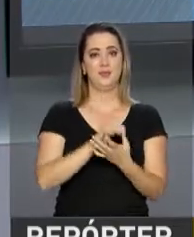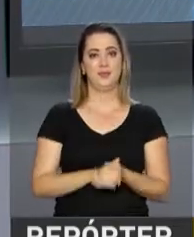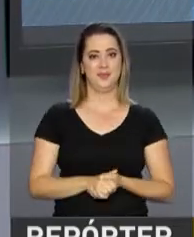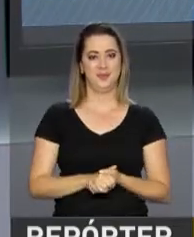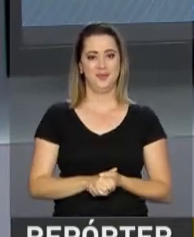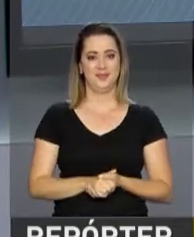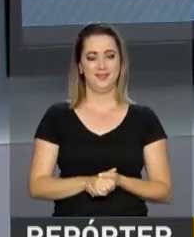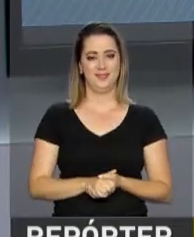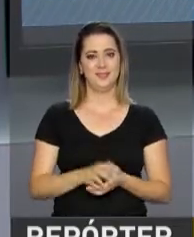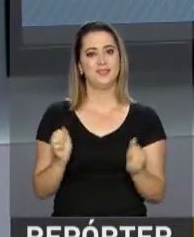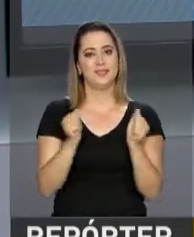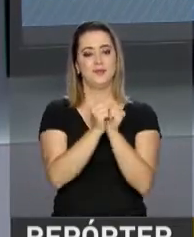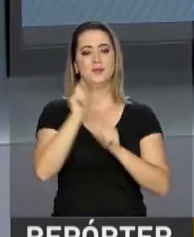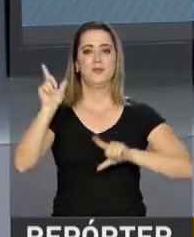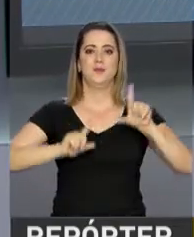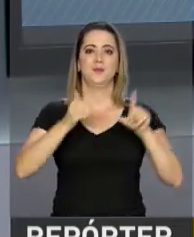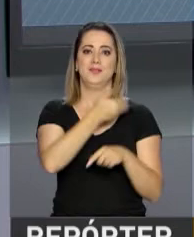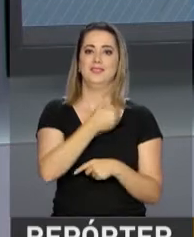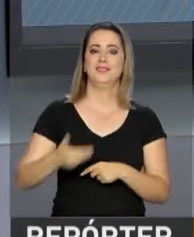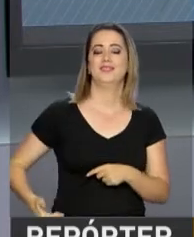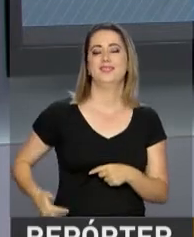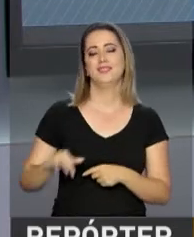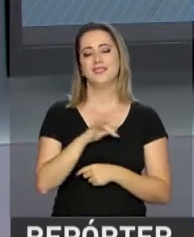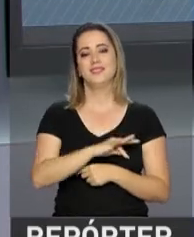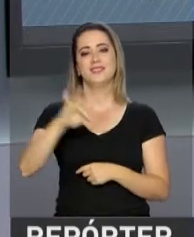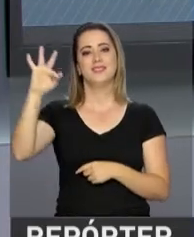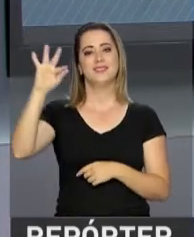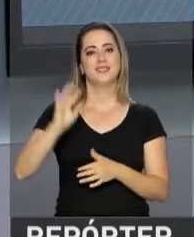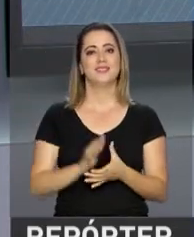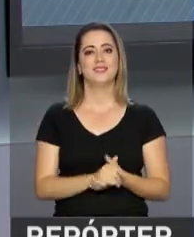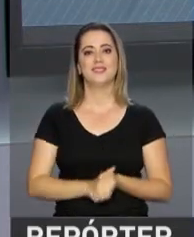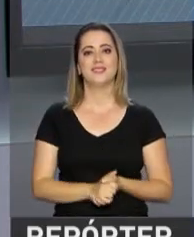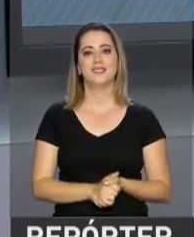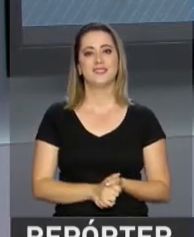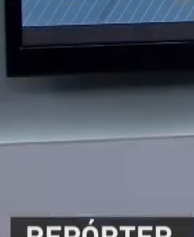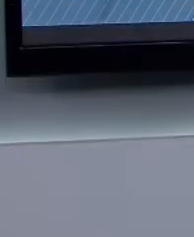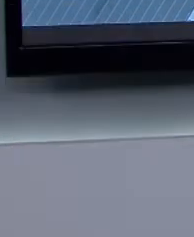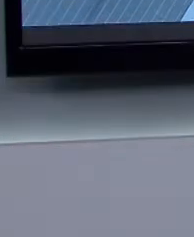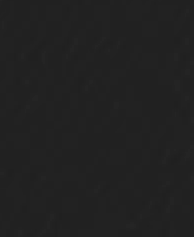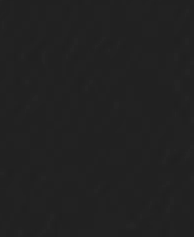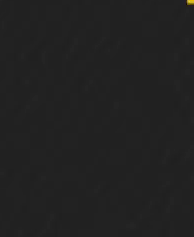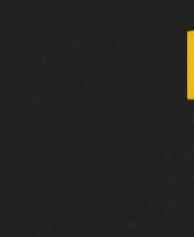youtube continue com a gente aqui na nbr a tv do governo federal